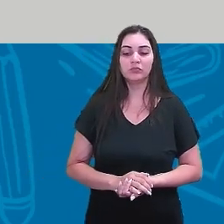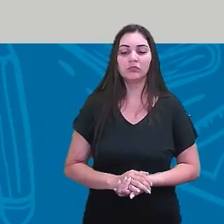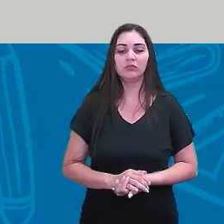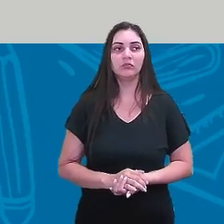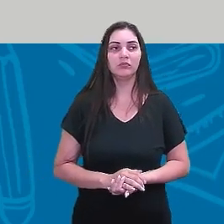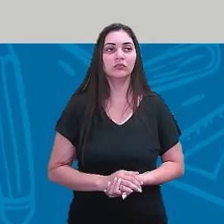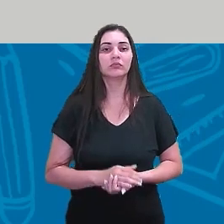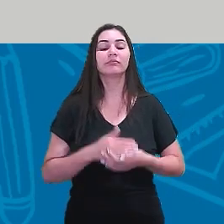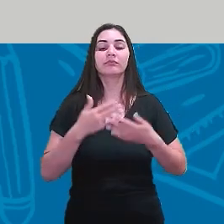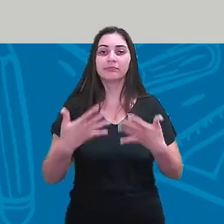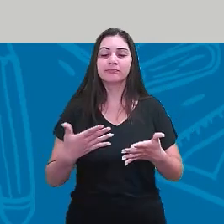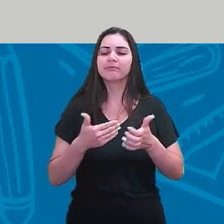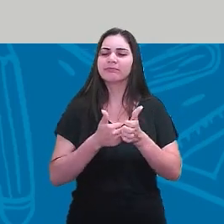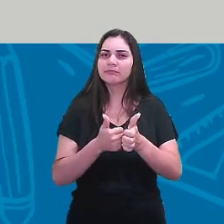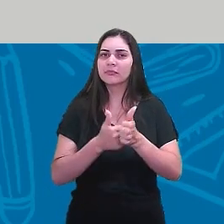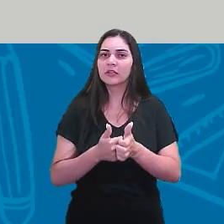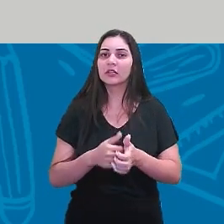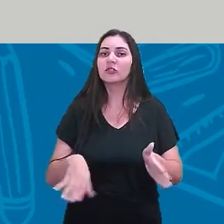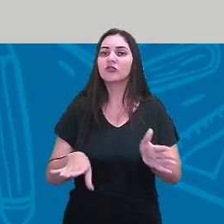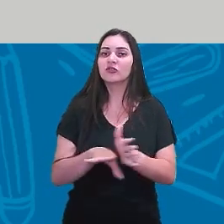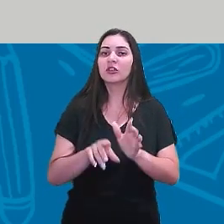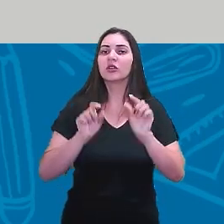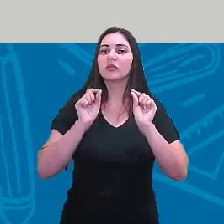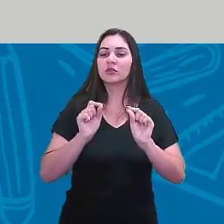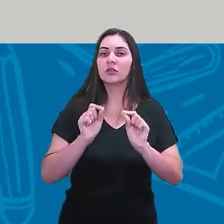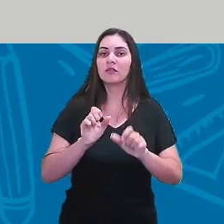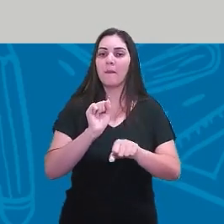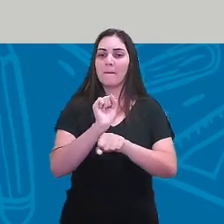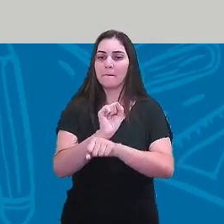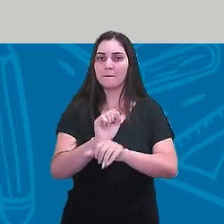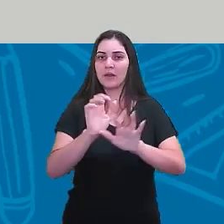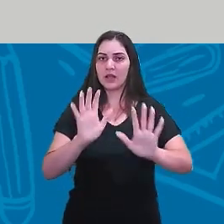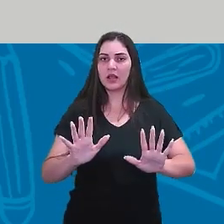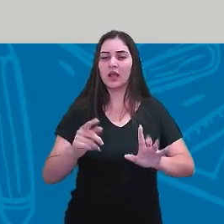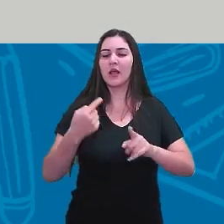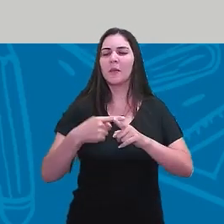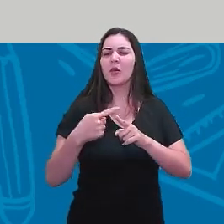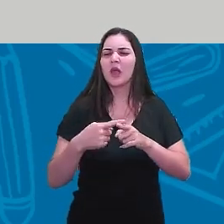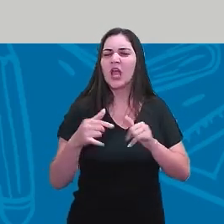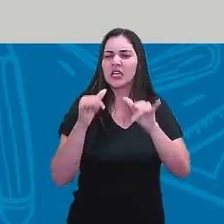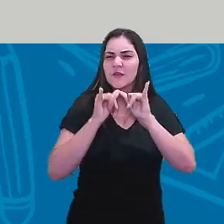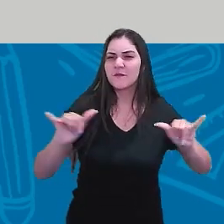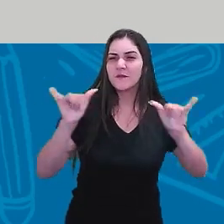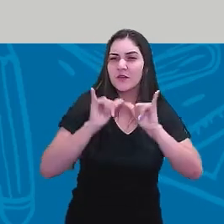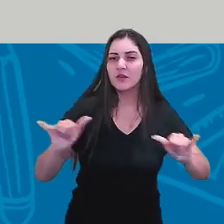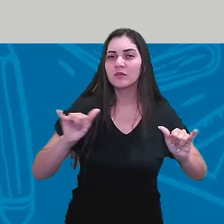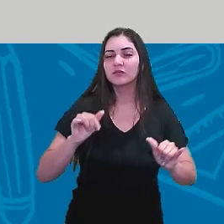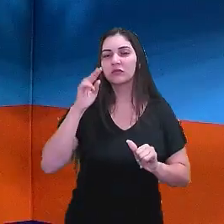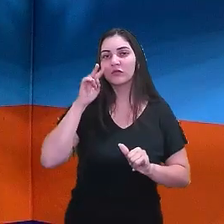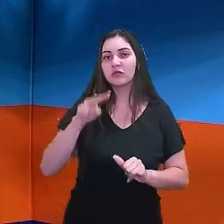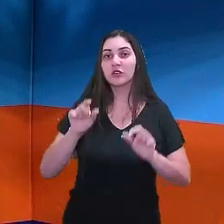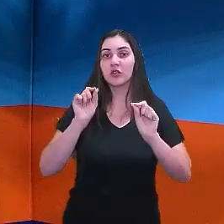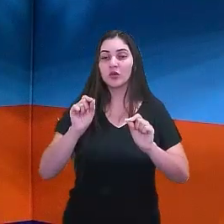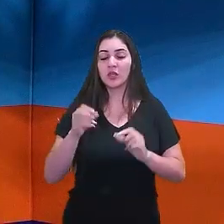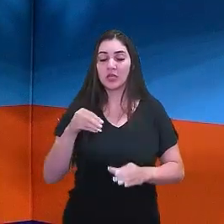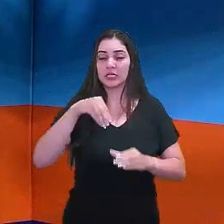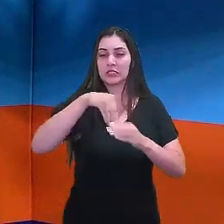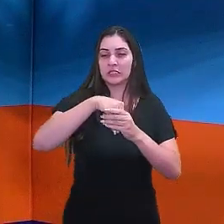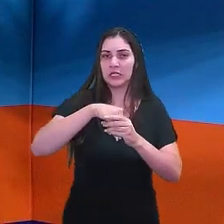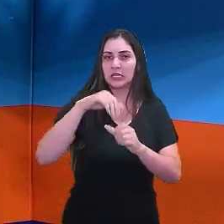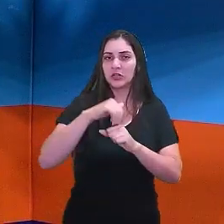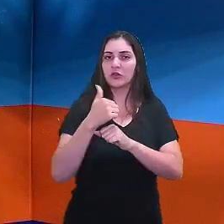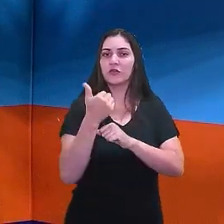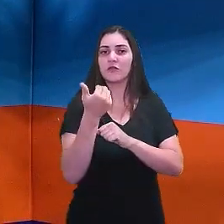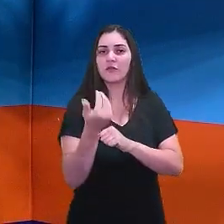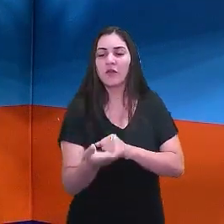Seguindo. Daí, chegamos, né? Vamos parar por aqui, porque é muita informação. A gente viu agente interno, agente